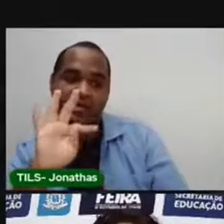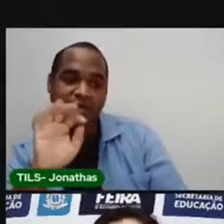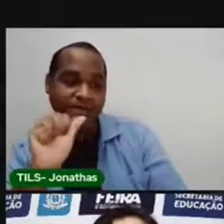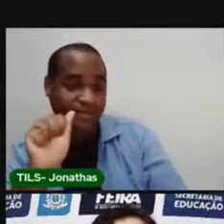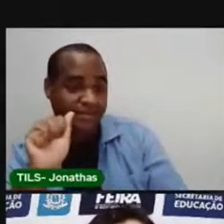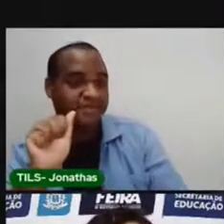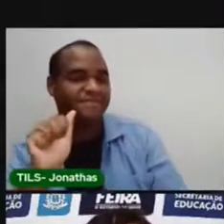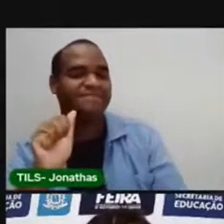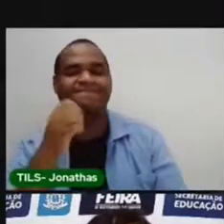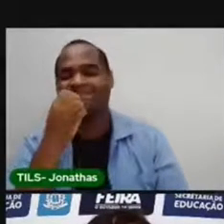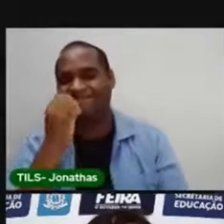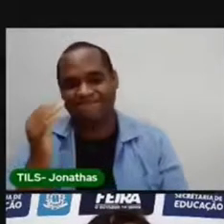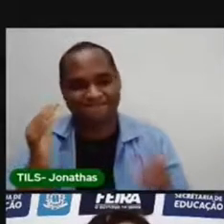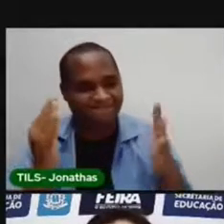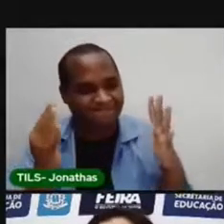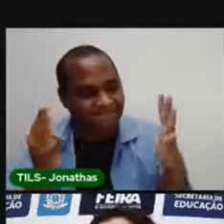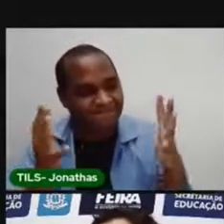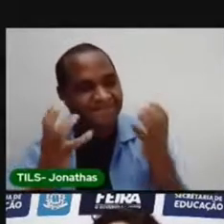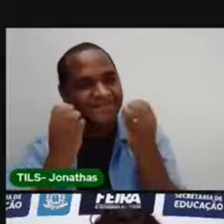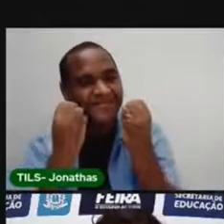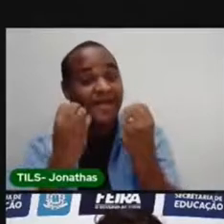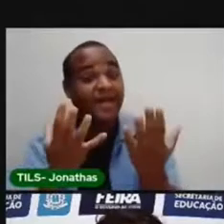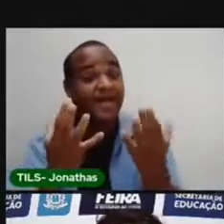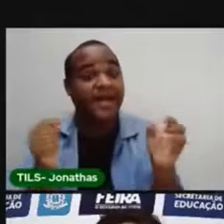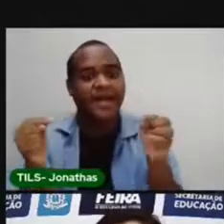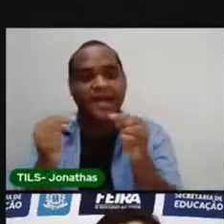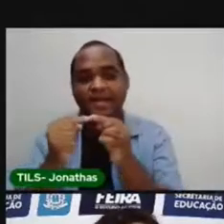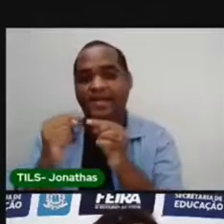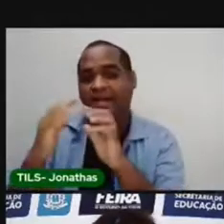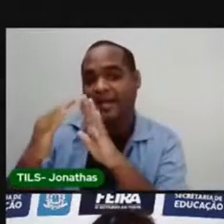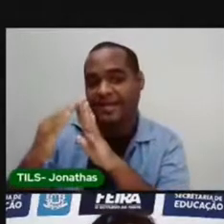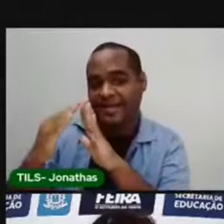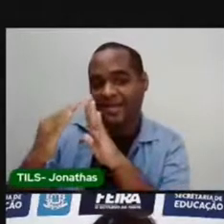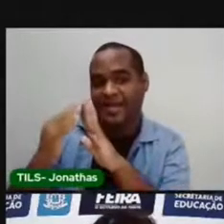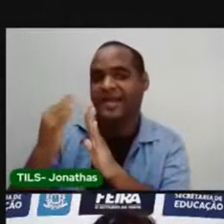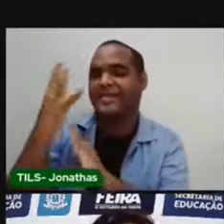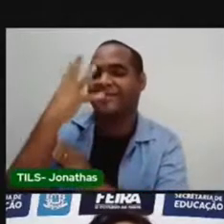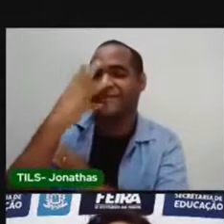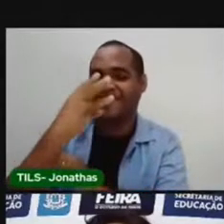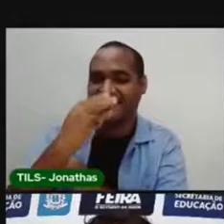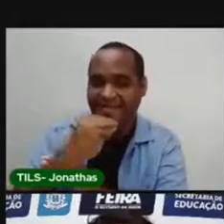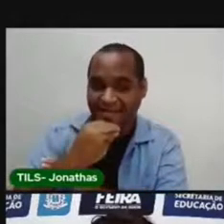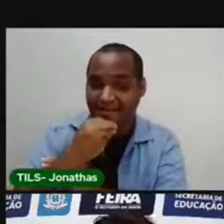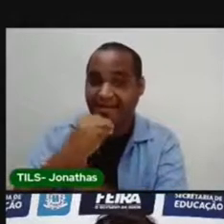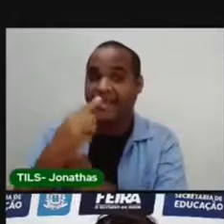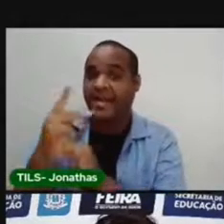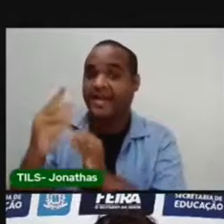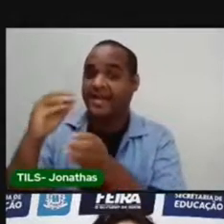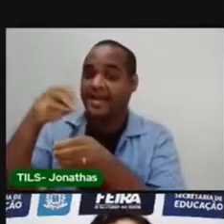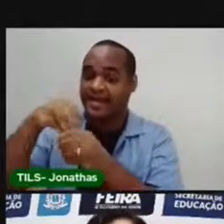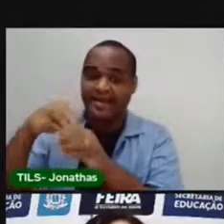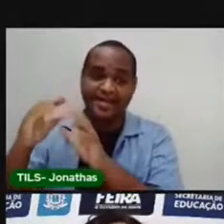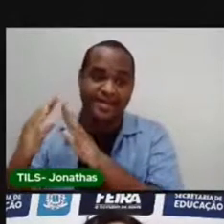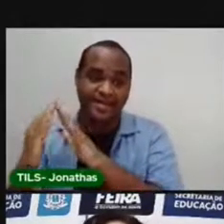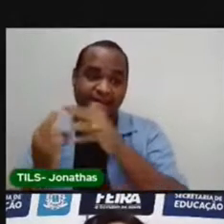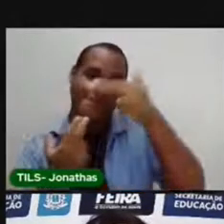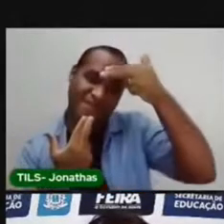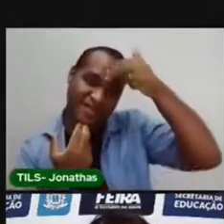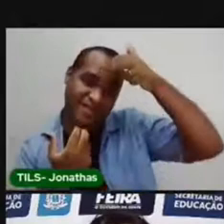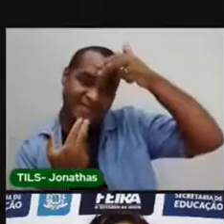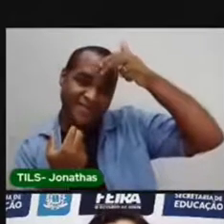Cabrita. Muito bem. Essa casa tão bonita, quem mora nela é